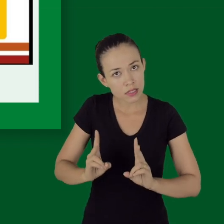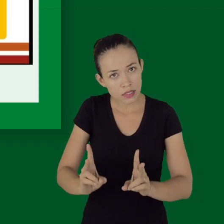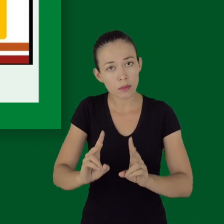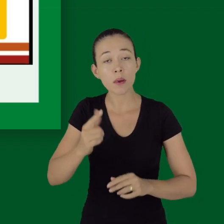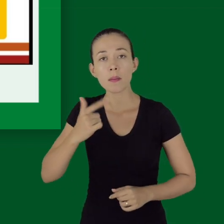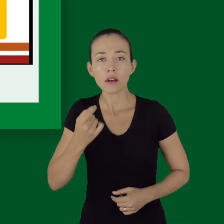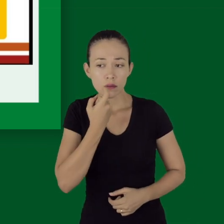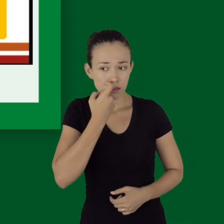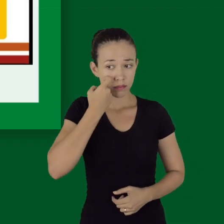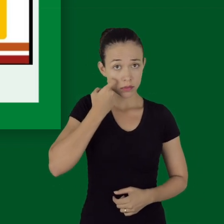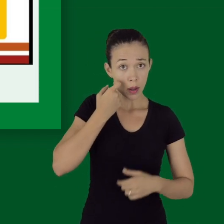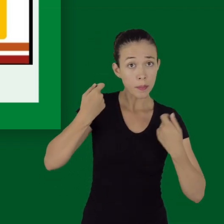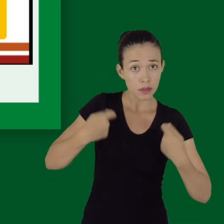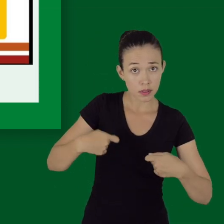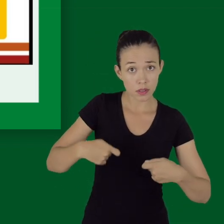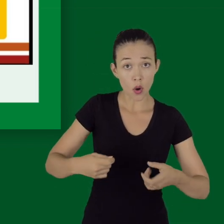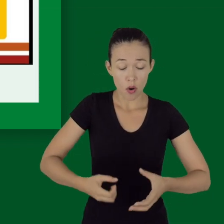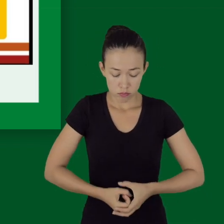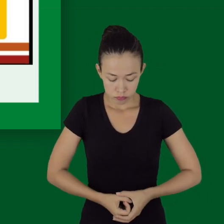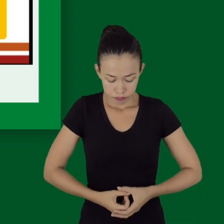posterior, lembrando que